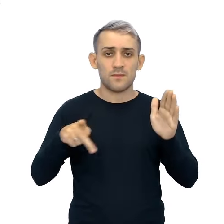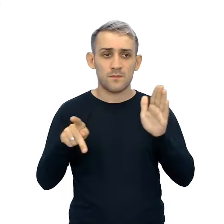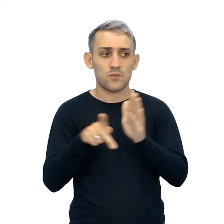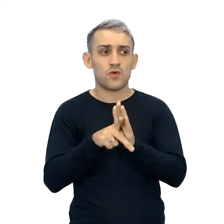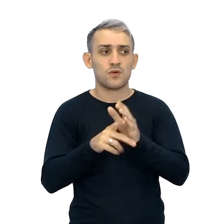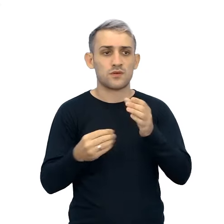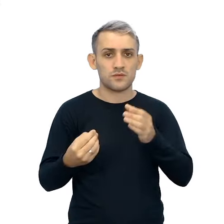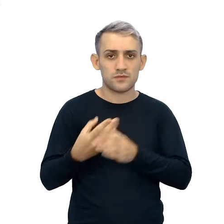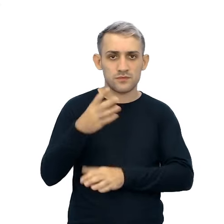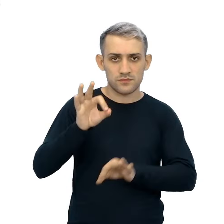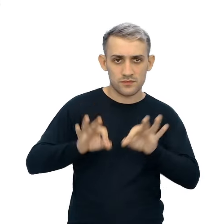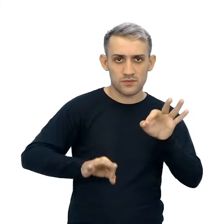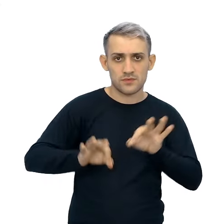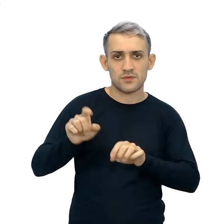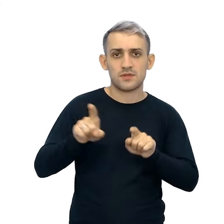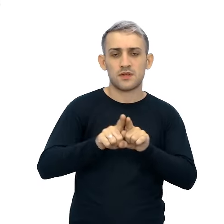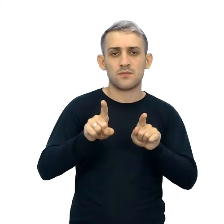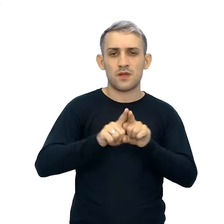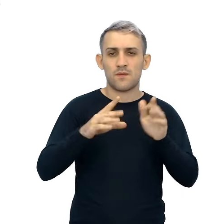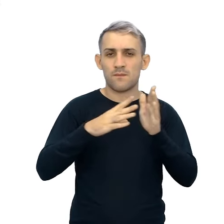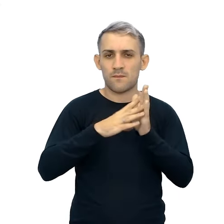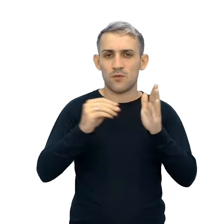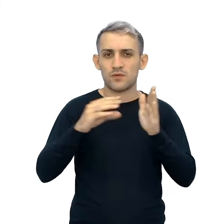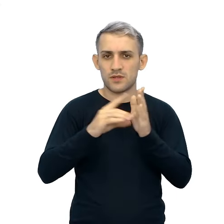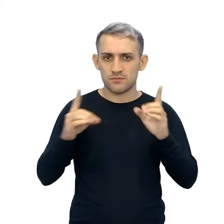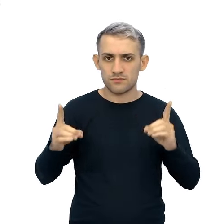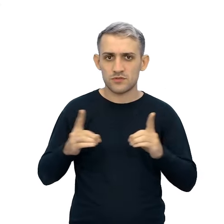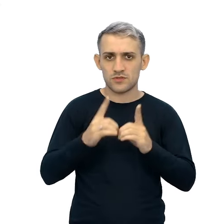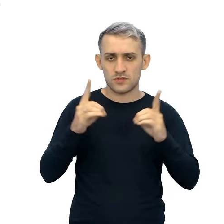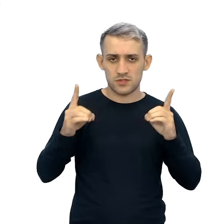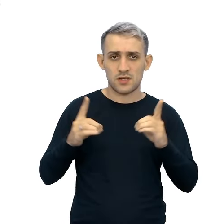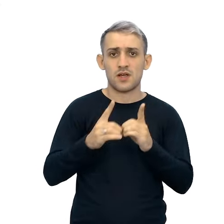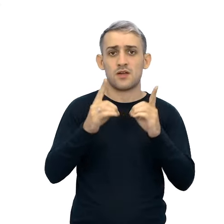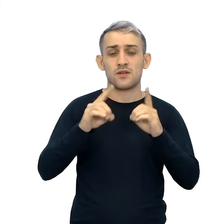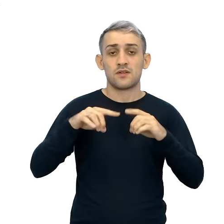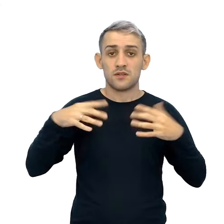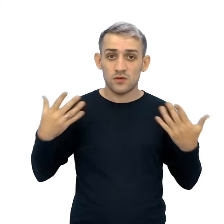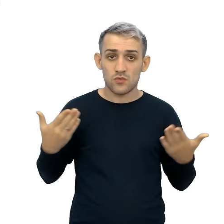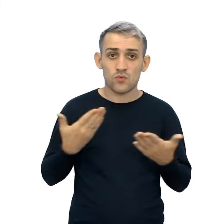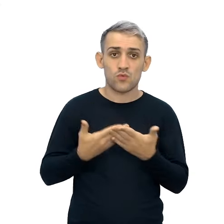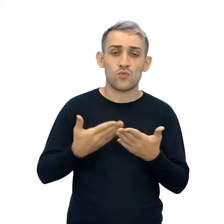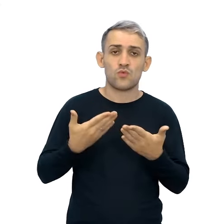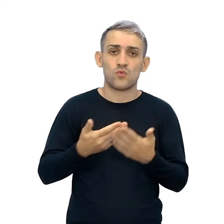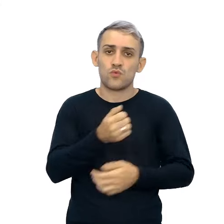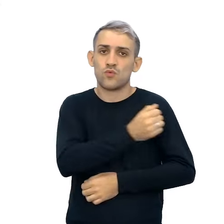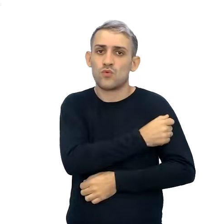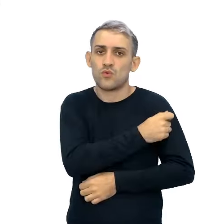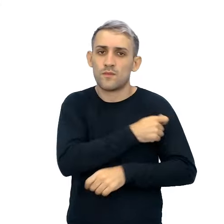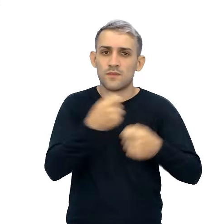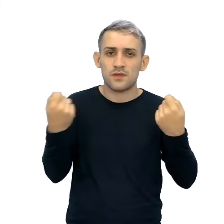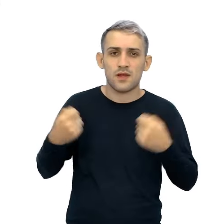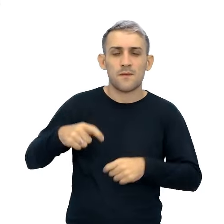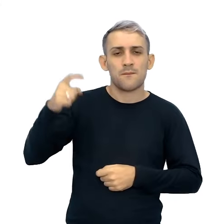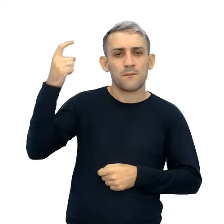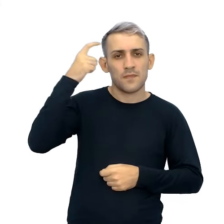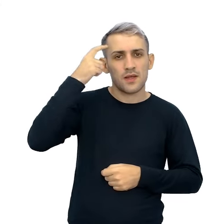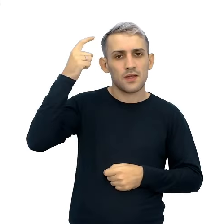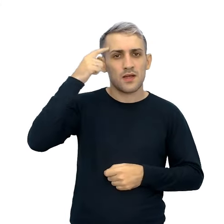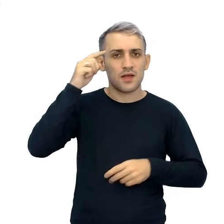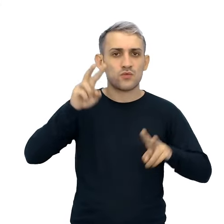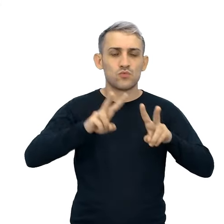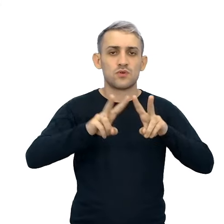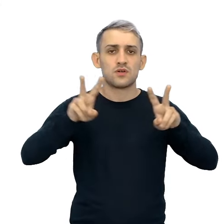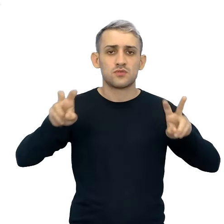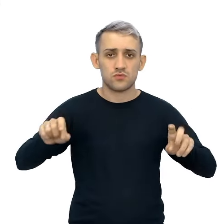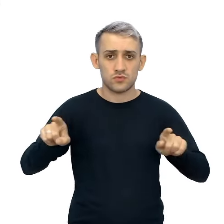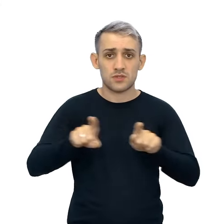não é? O modelo didático proposto por Dawes. Então, os estudantes terão de pensar numa temática,